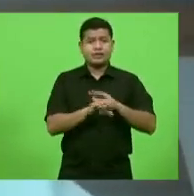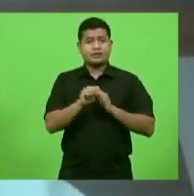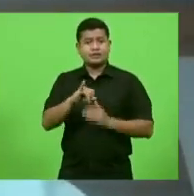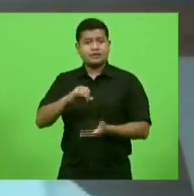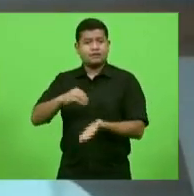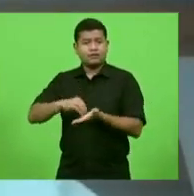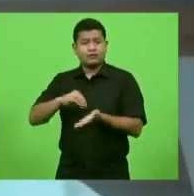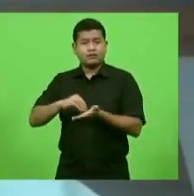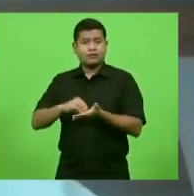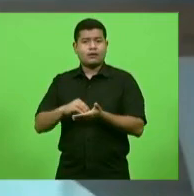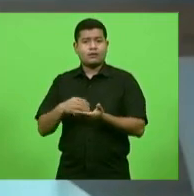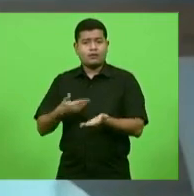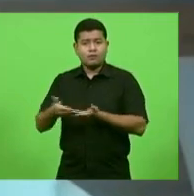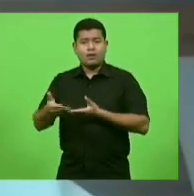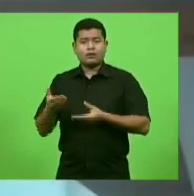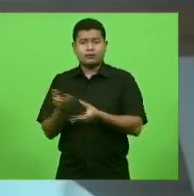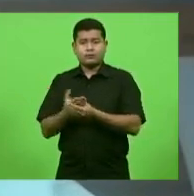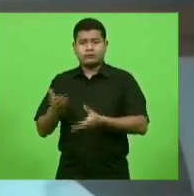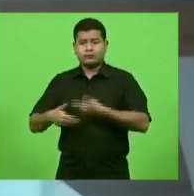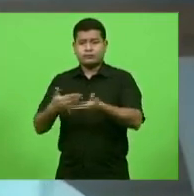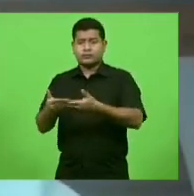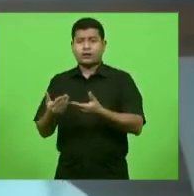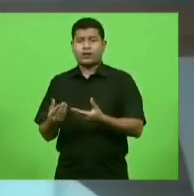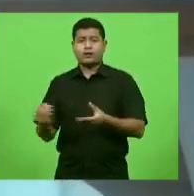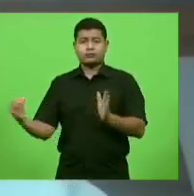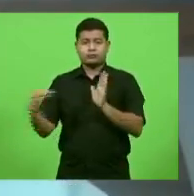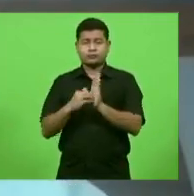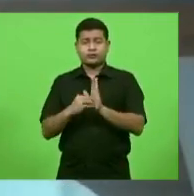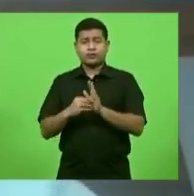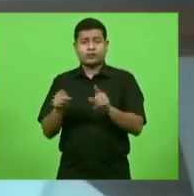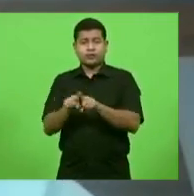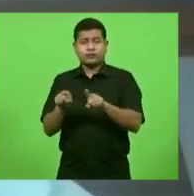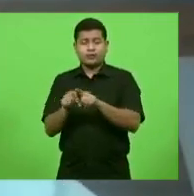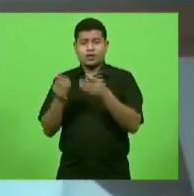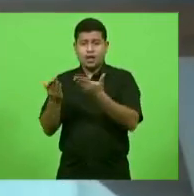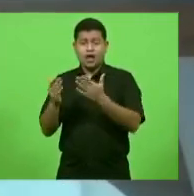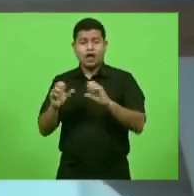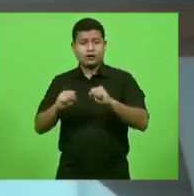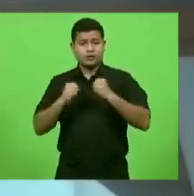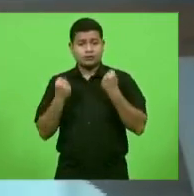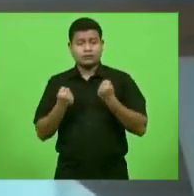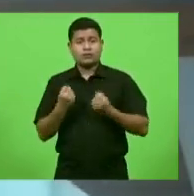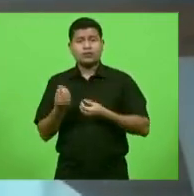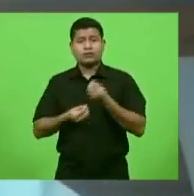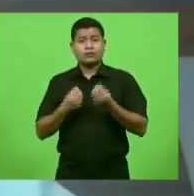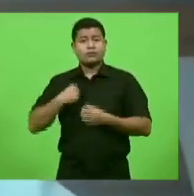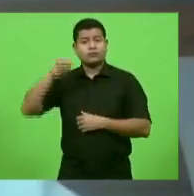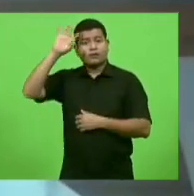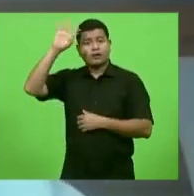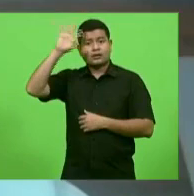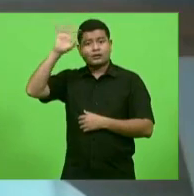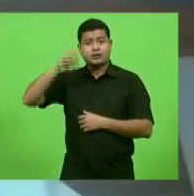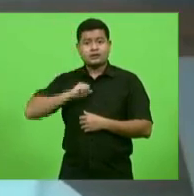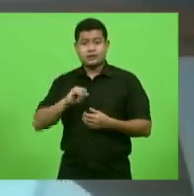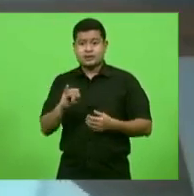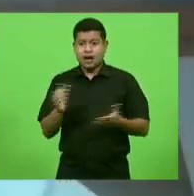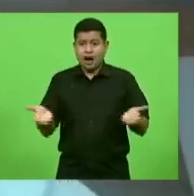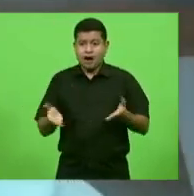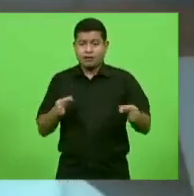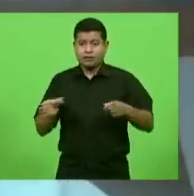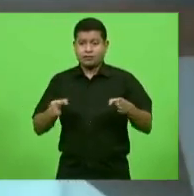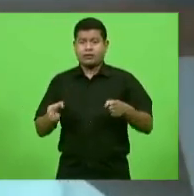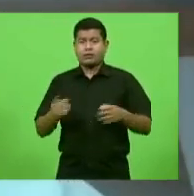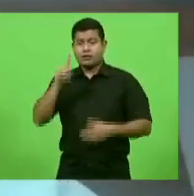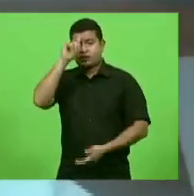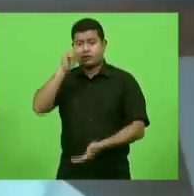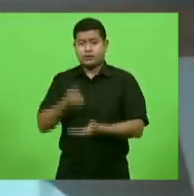instrução com produção de provas e íntegro direito de defesa? Imagine, vossas excelências, se nessa fase do processo uma decisão pelo arquivamento do presente sem